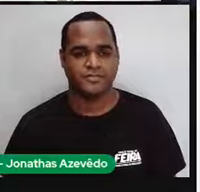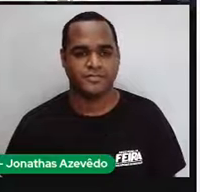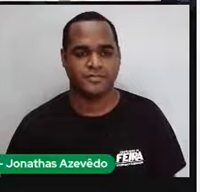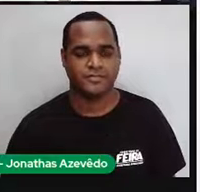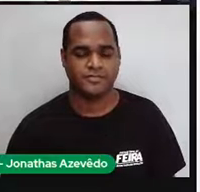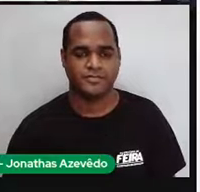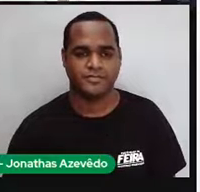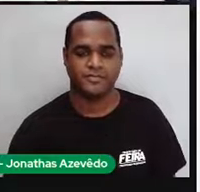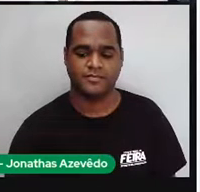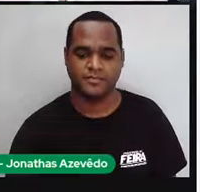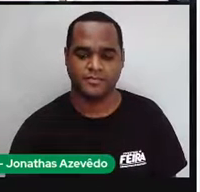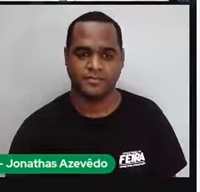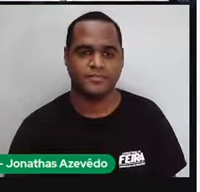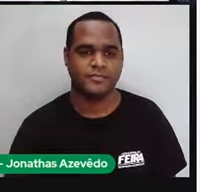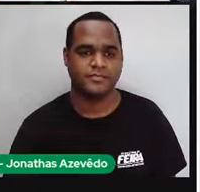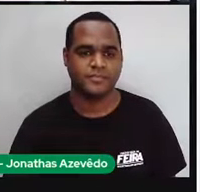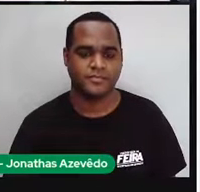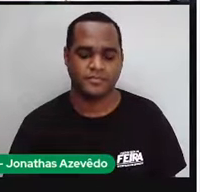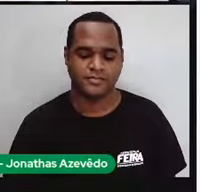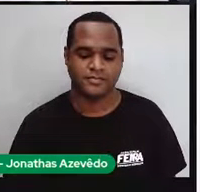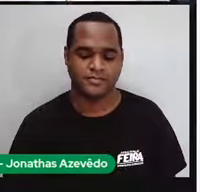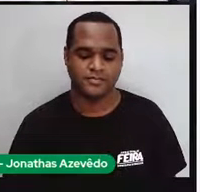E aí